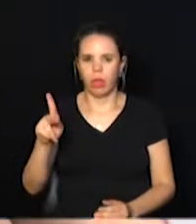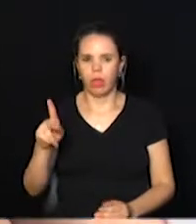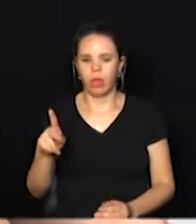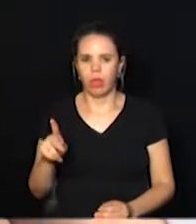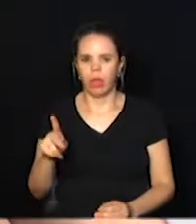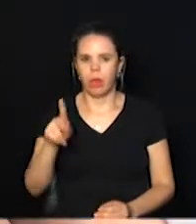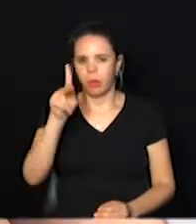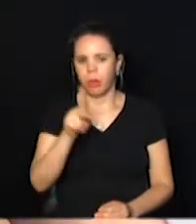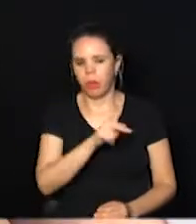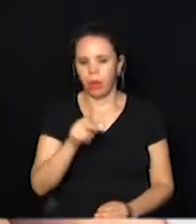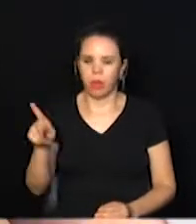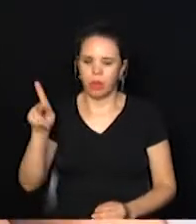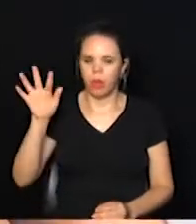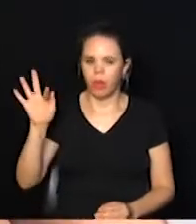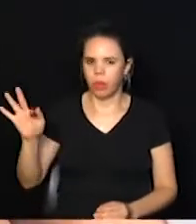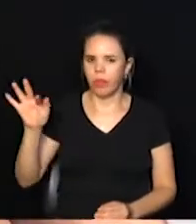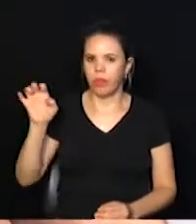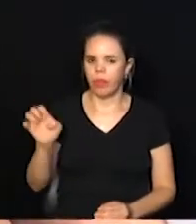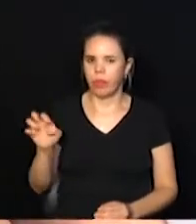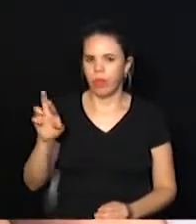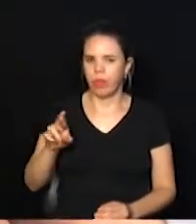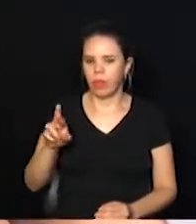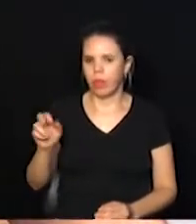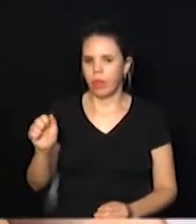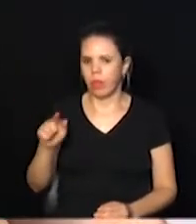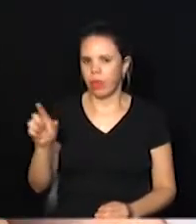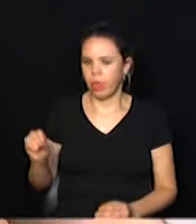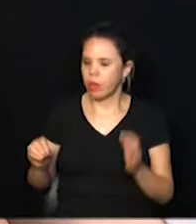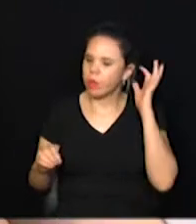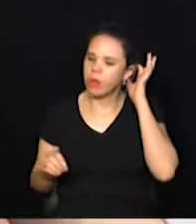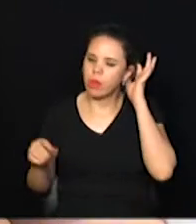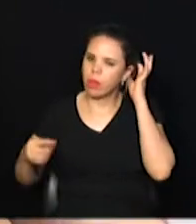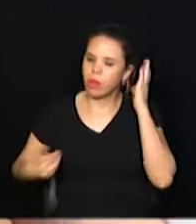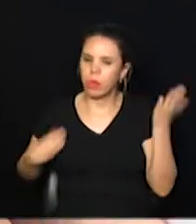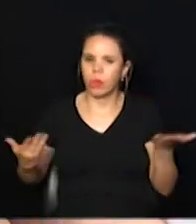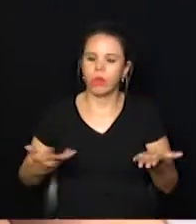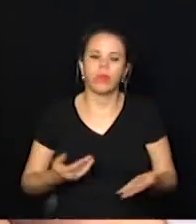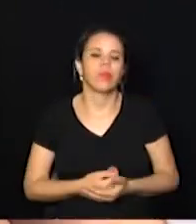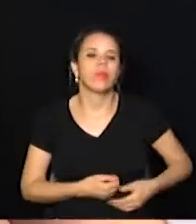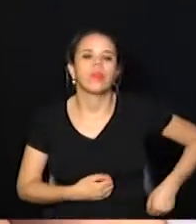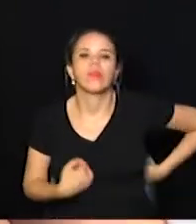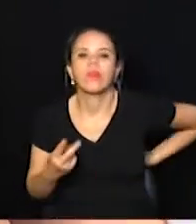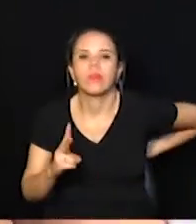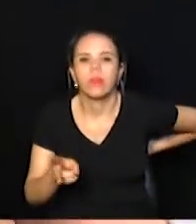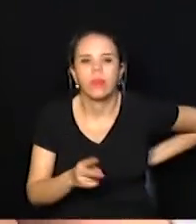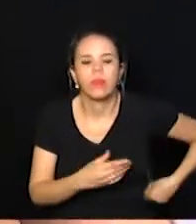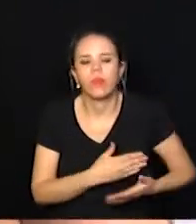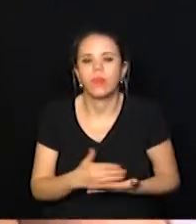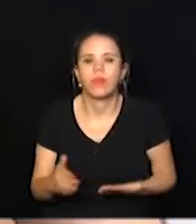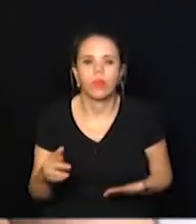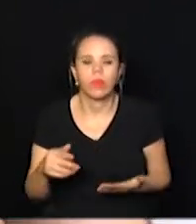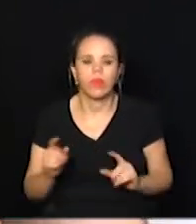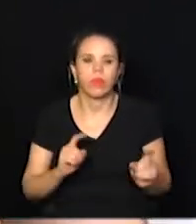Padre Ferraro, por ter dado a ilustre presença aqui para a gente hoje. E para a gente começar, né, essa